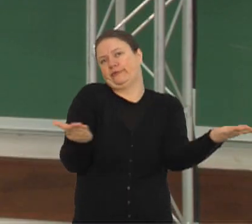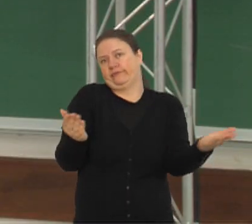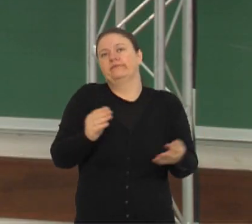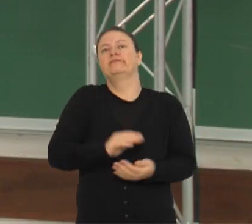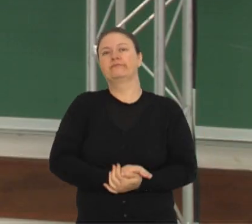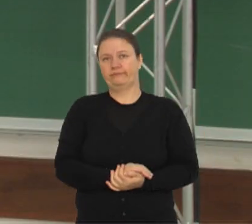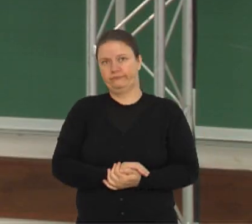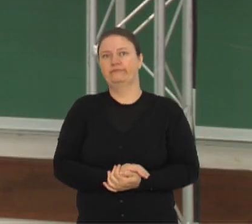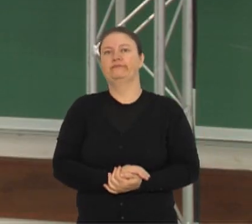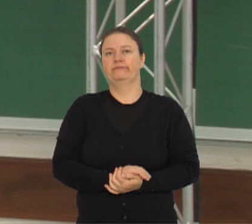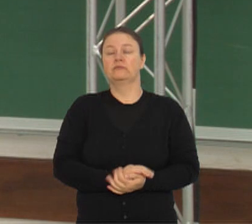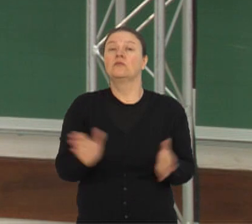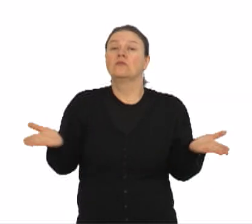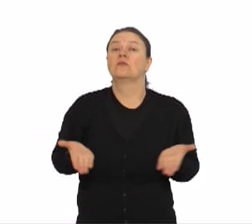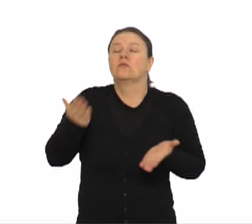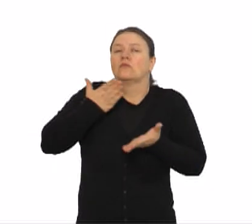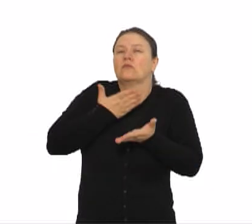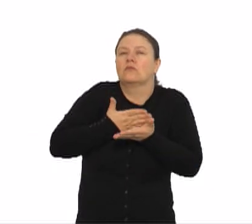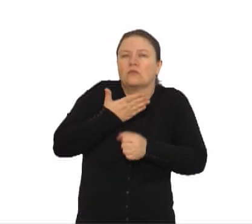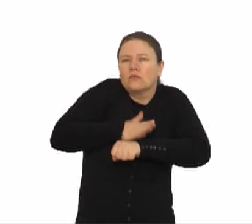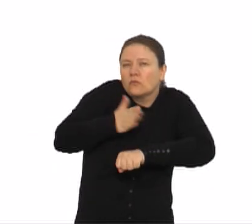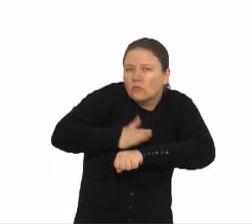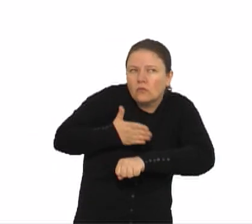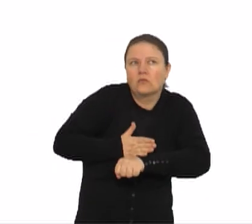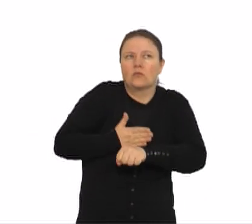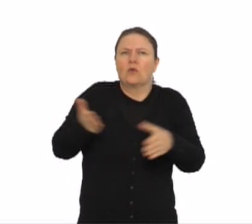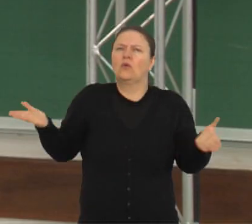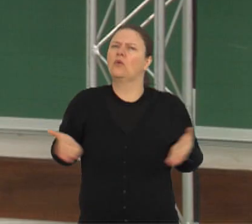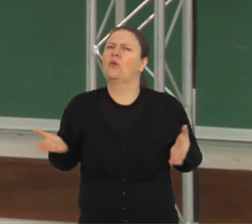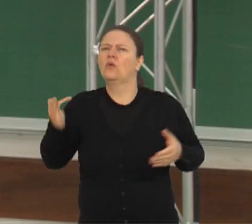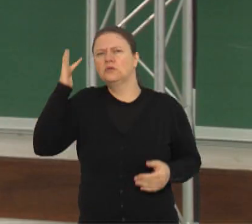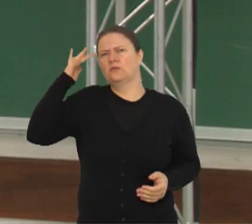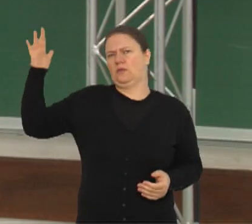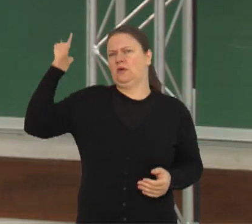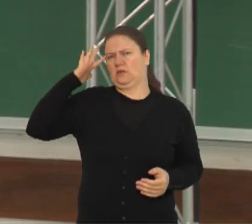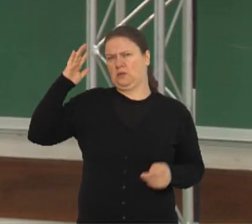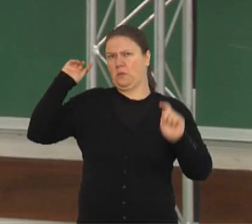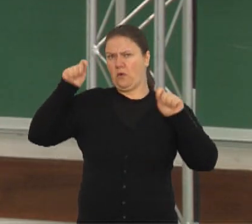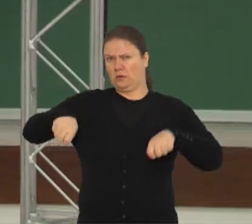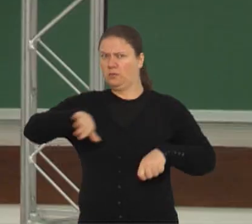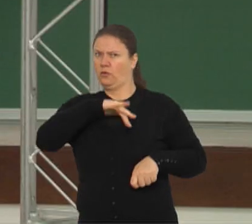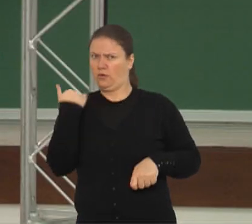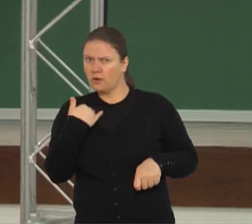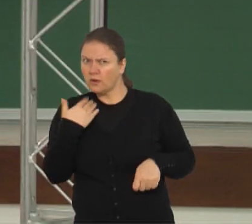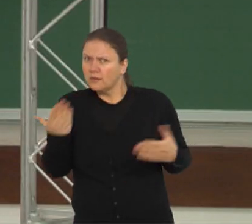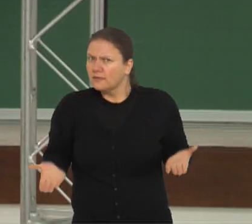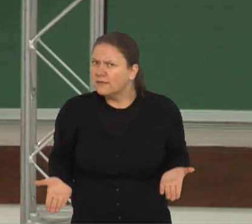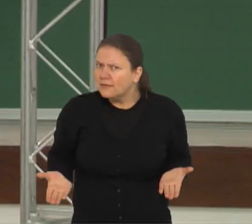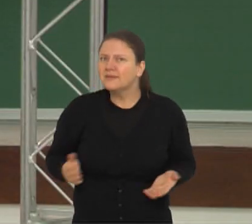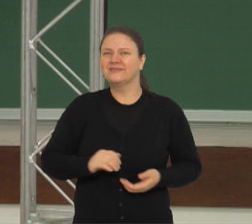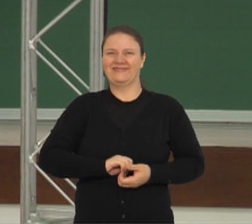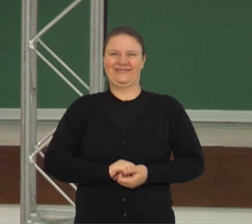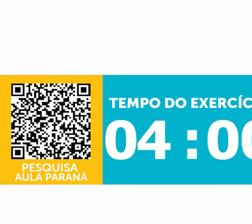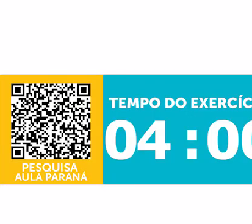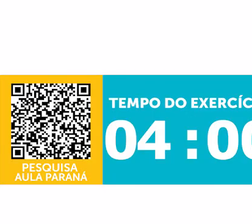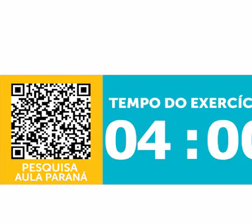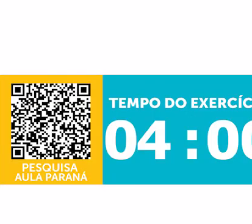exercício. E hoje, será que o filósofo também é condenado à morte?